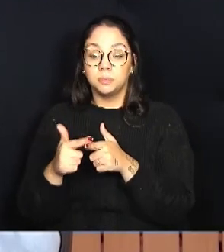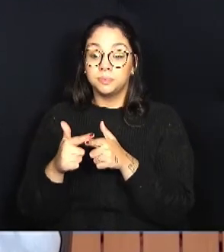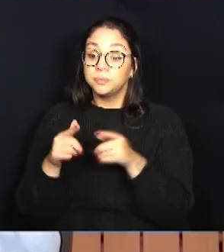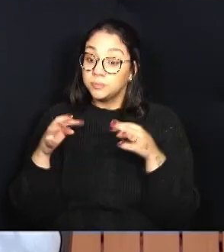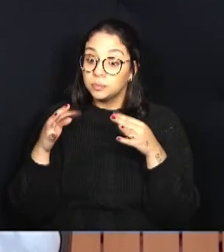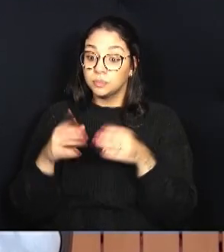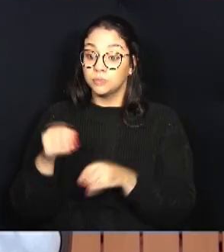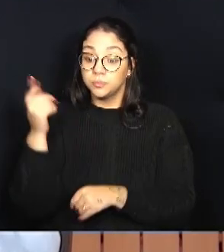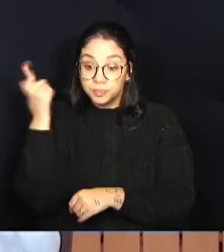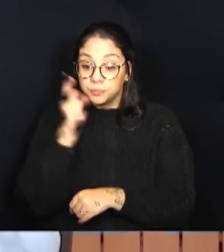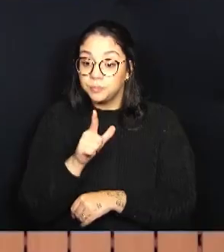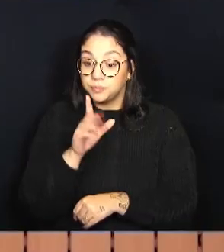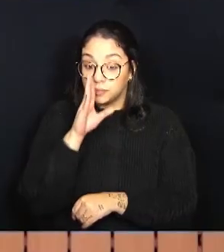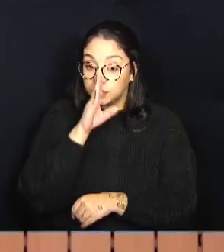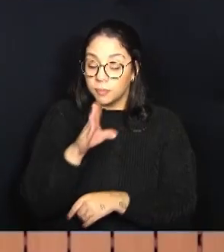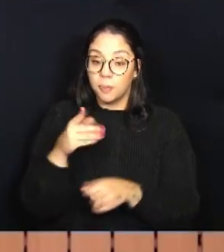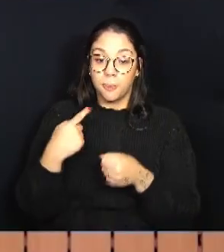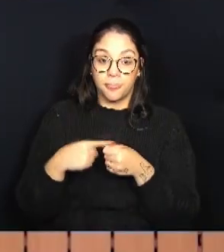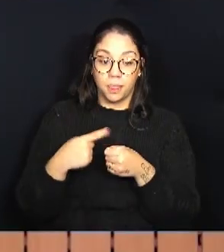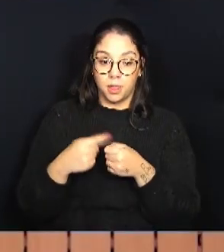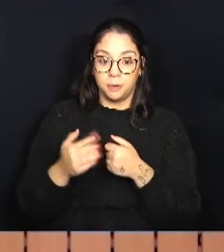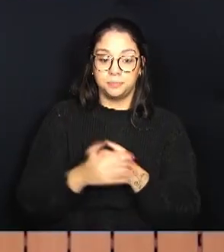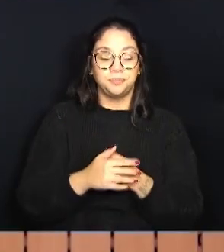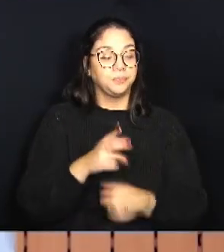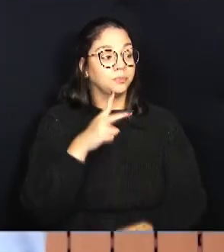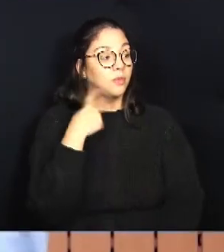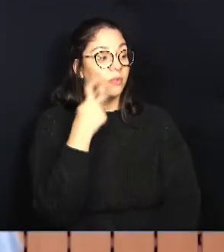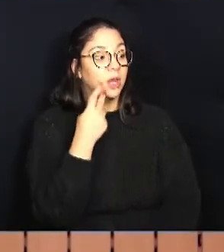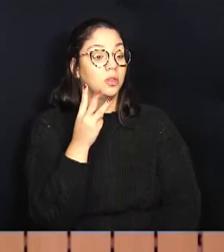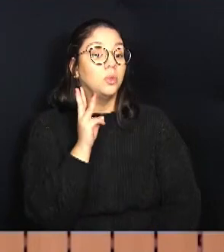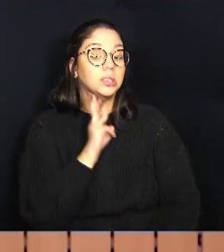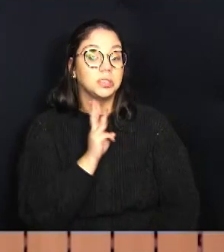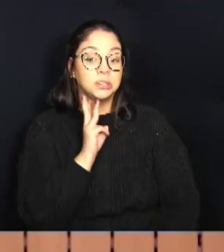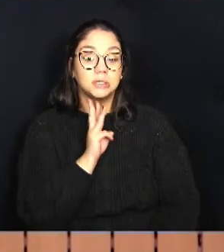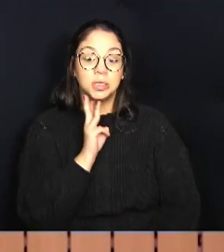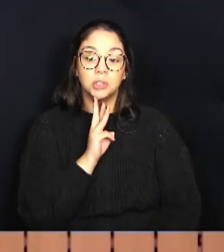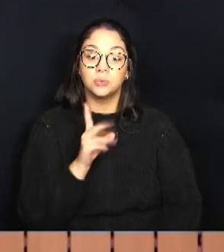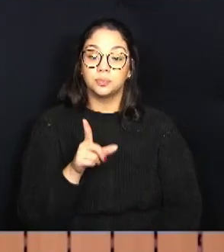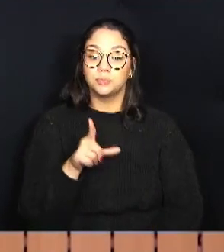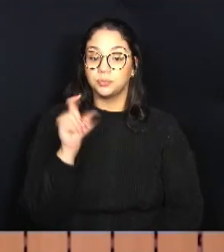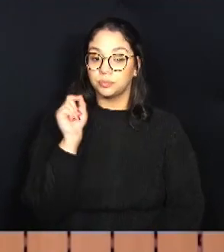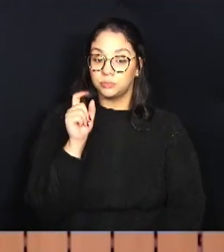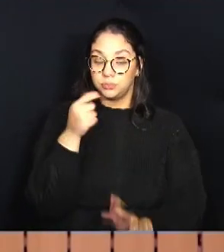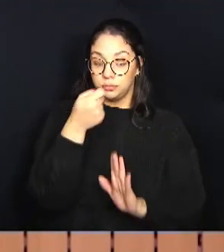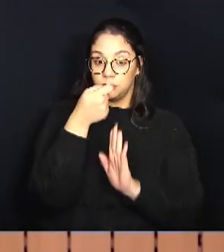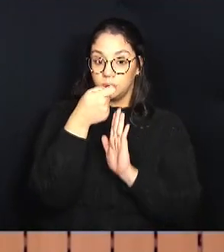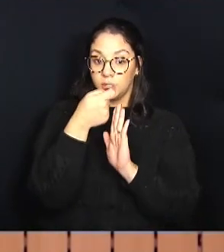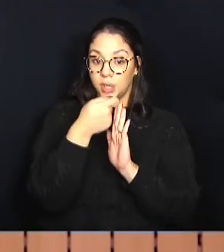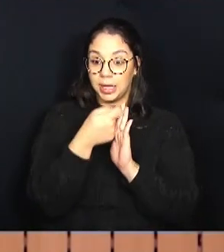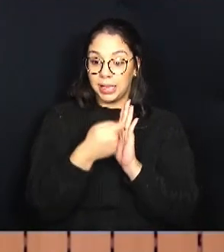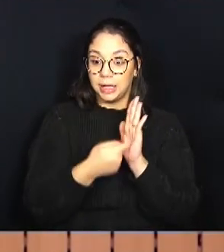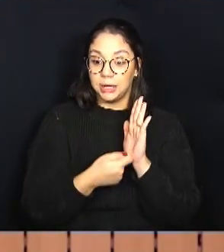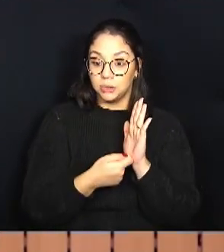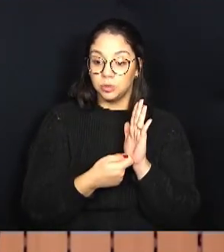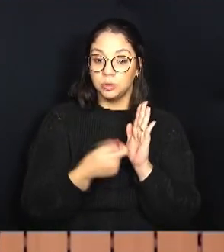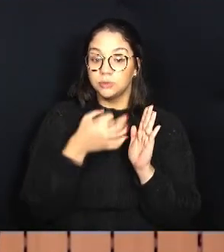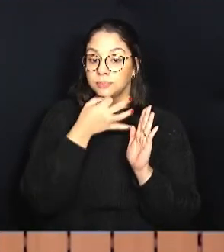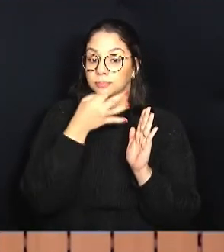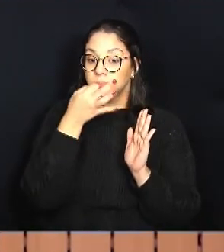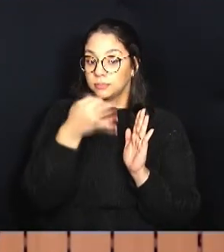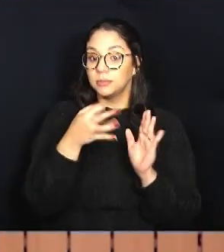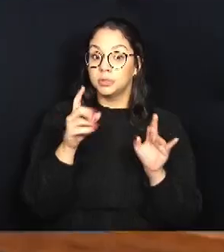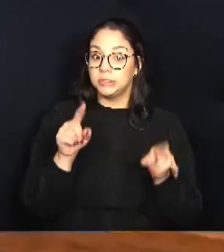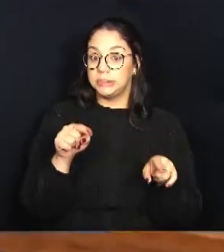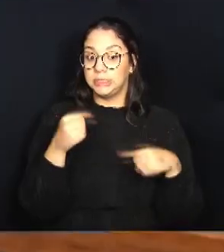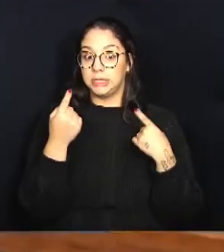ganhando e principalmente a nossa cidade. O vereador Cecílio Santos foi escolhido como relator e comentou sobre o